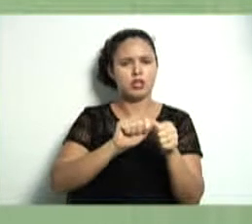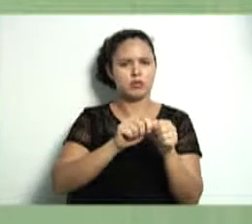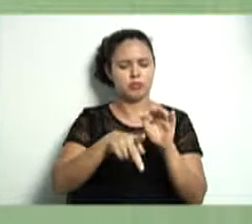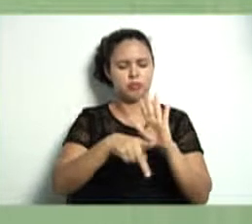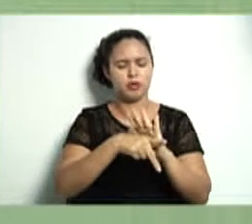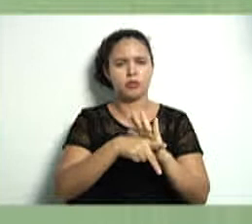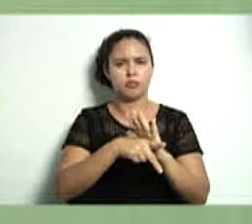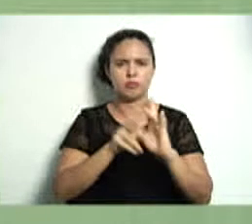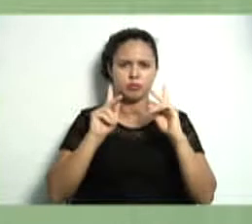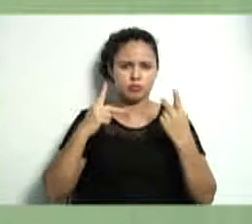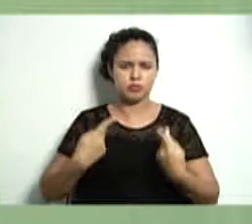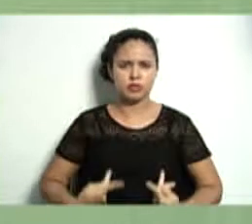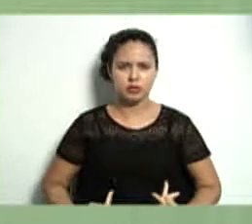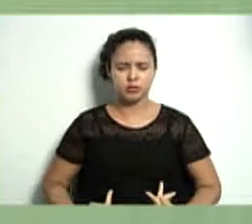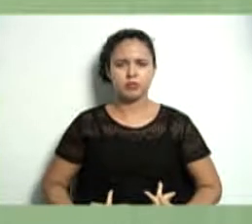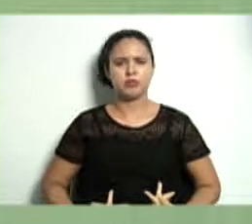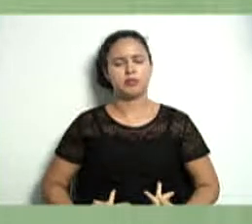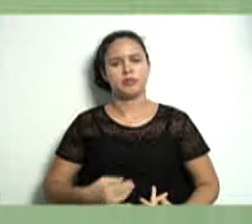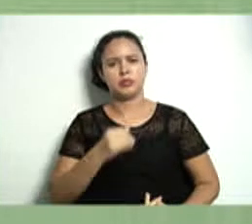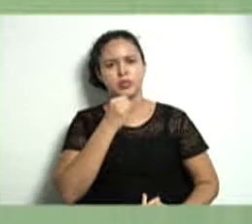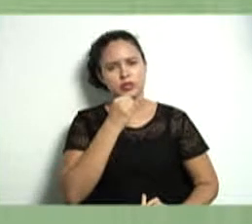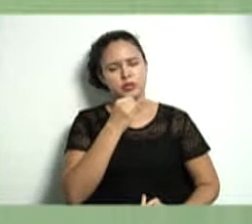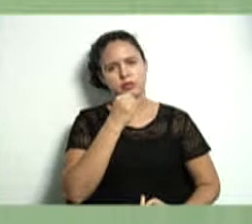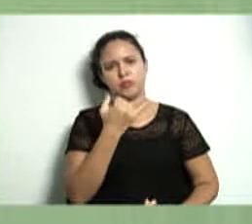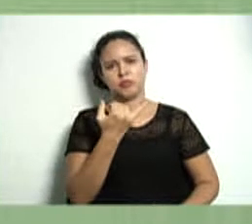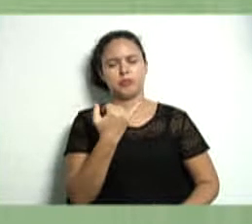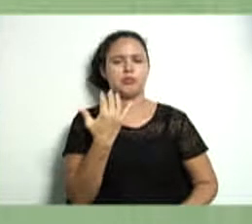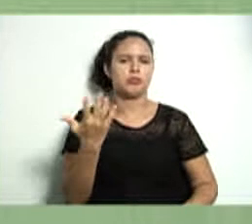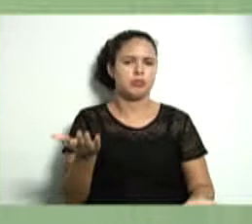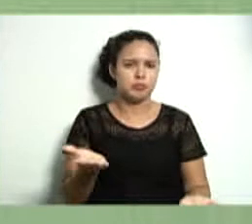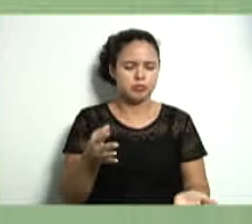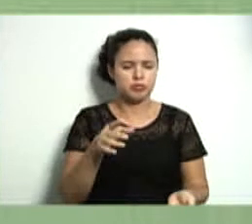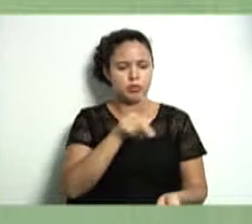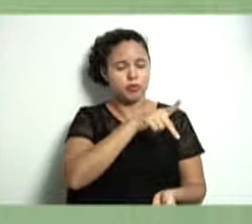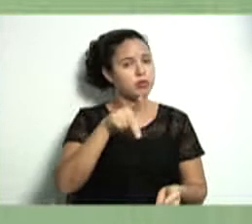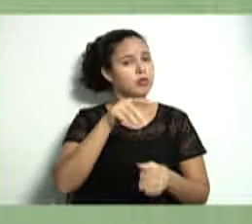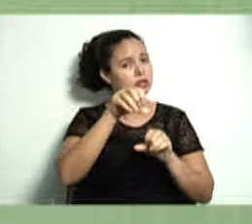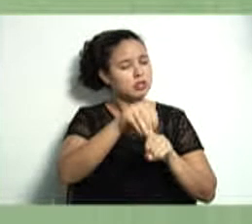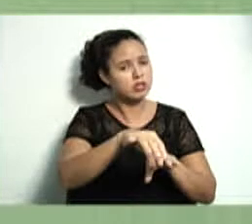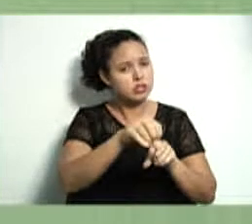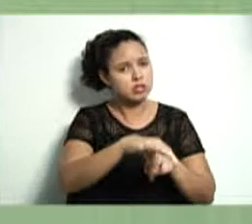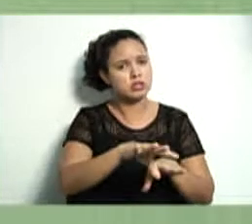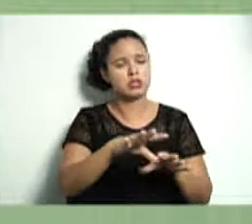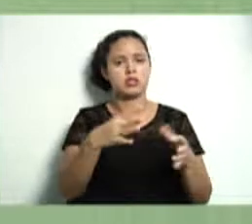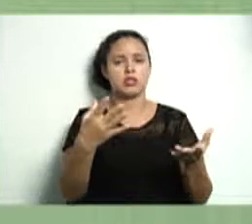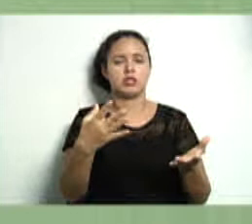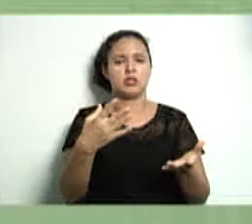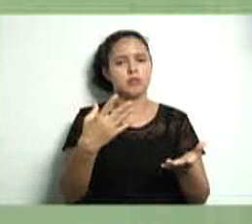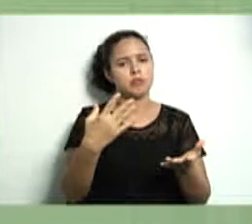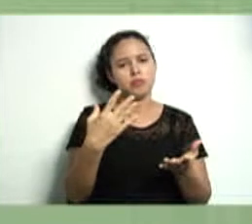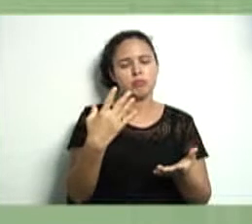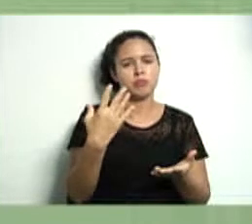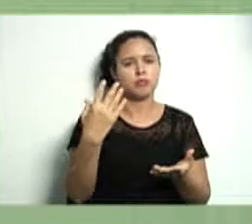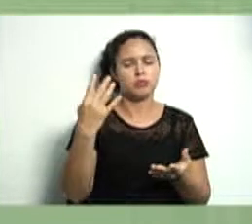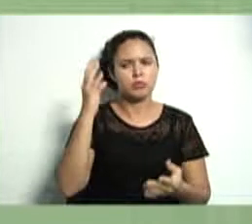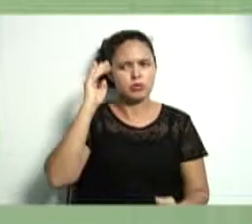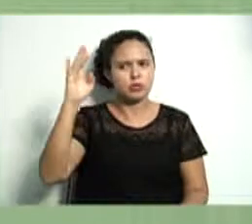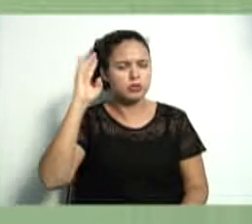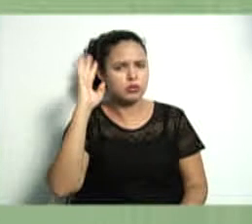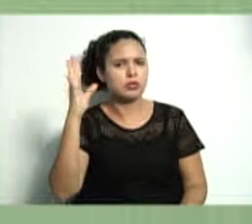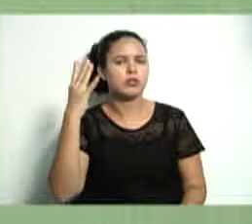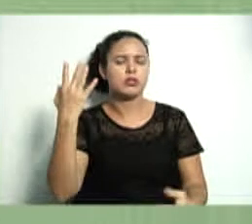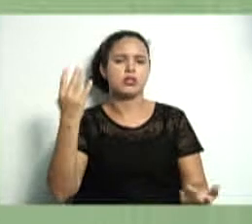tão diversas como uma aula de sociologia ou uma aula de matemática, uma